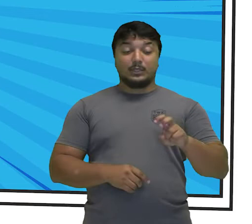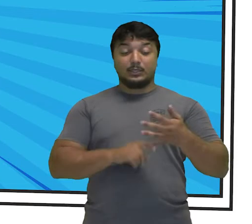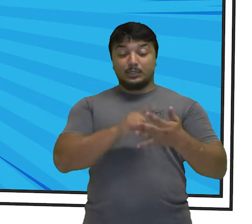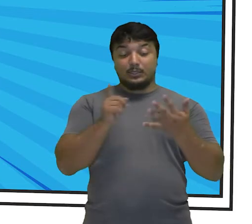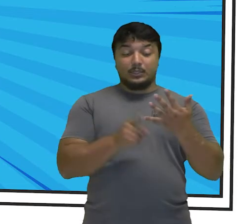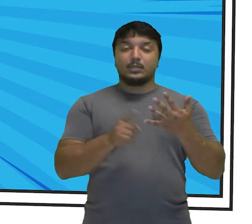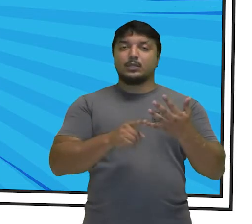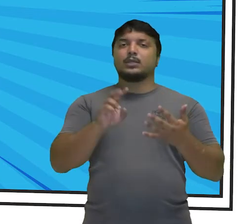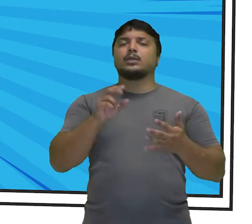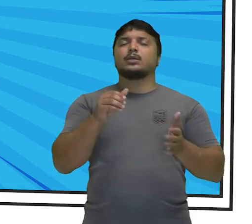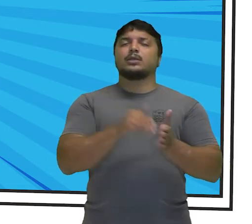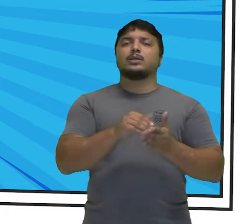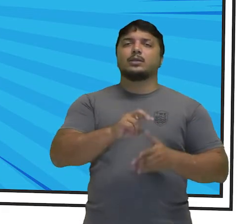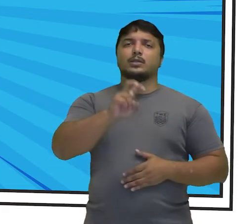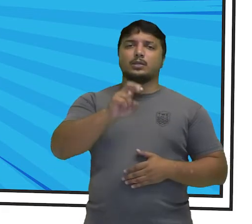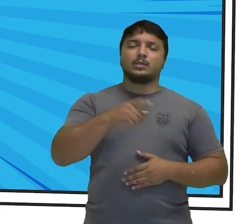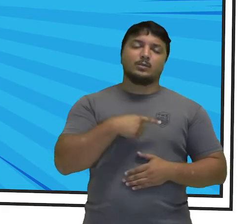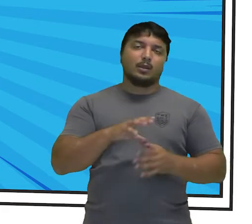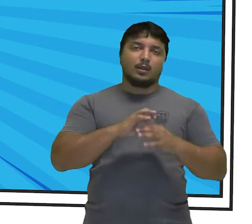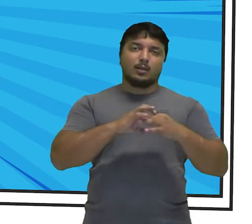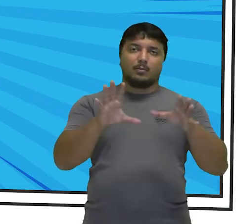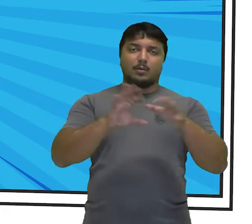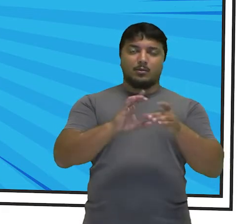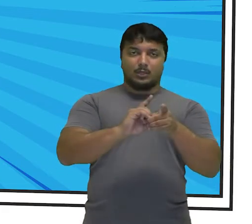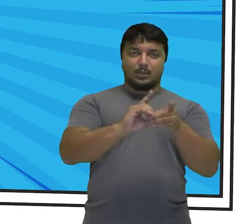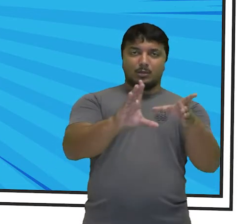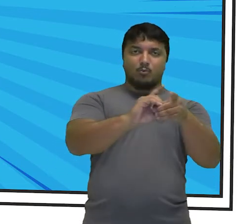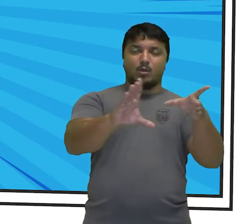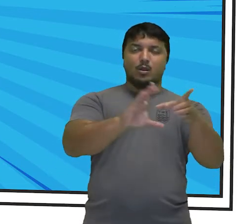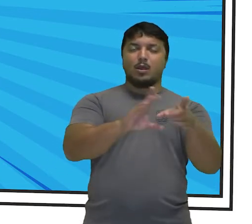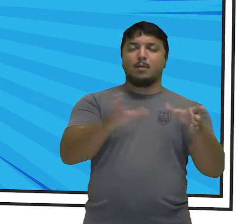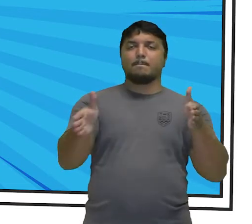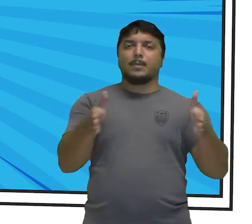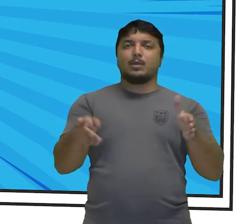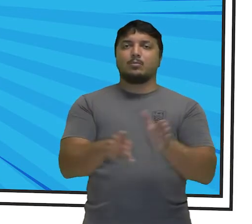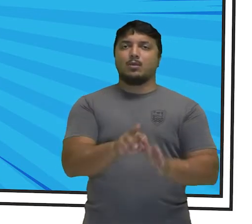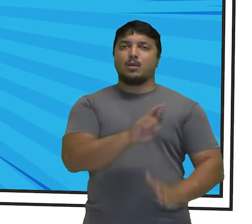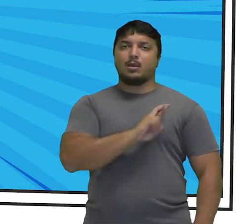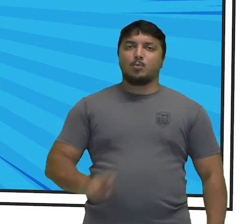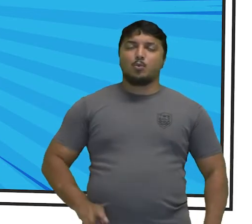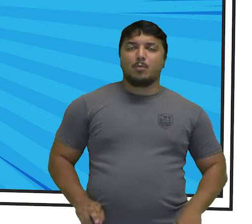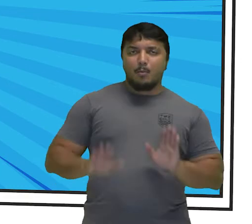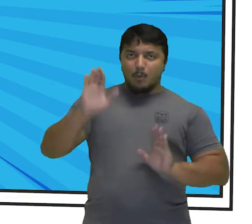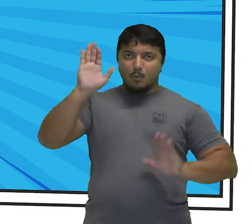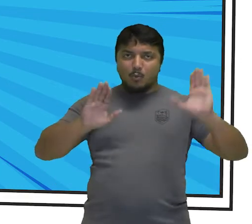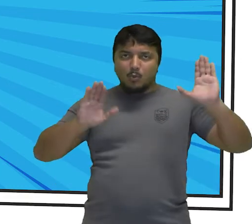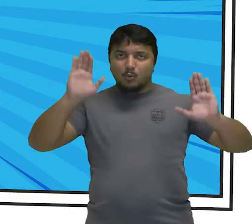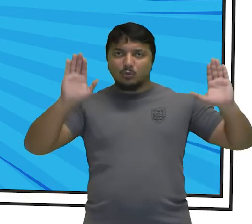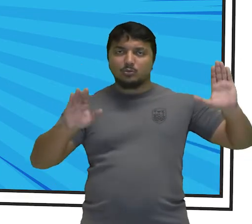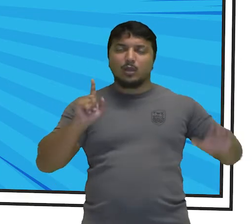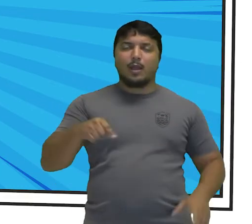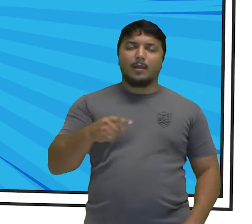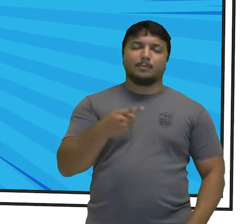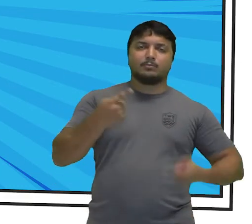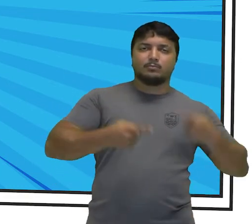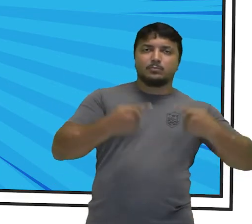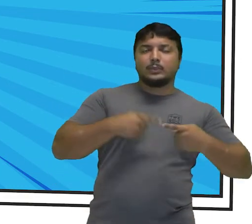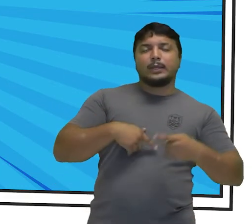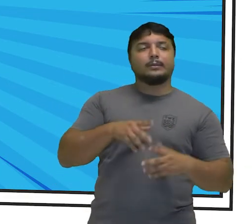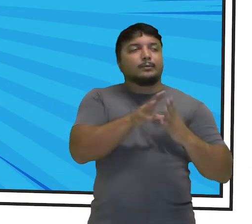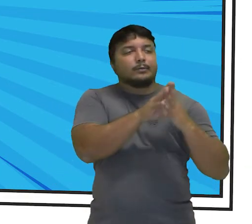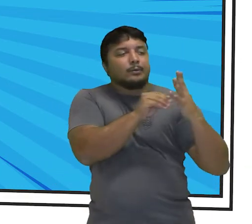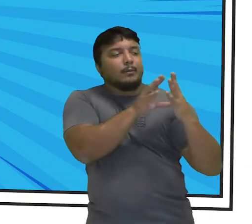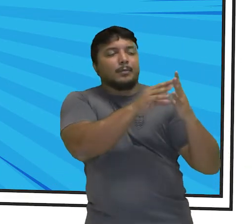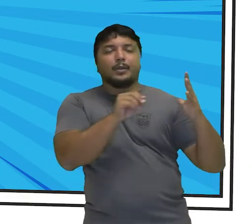política liberal-democrática, que também é conhecida popularmente como República Populista. São políticos que imitam Vargas,